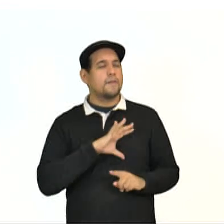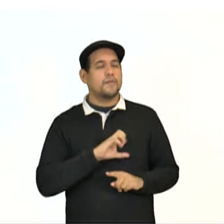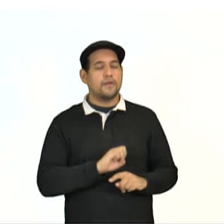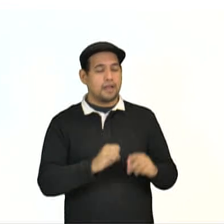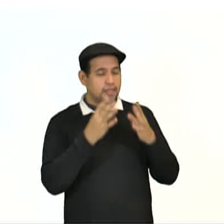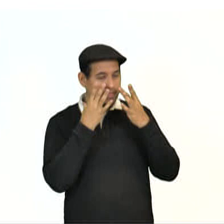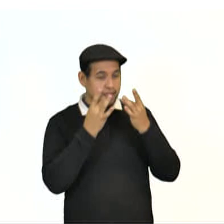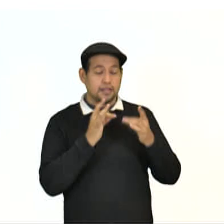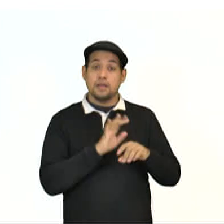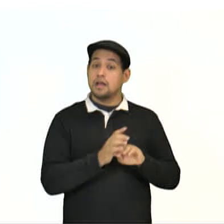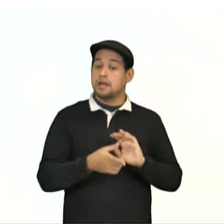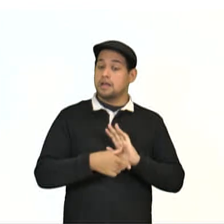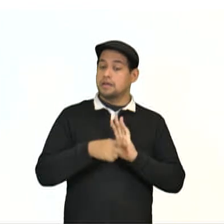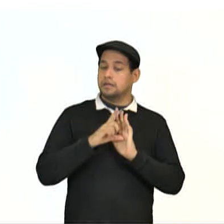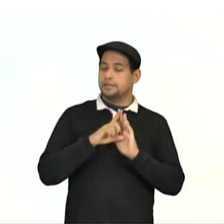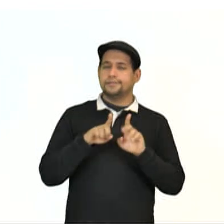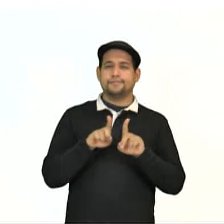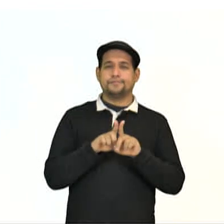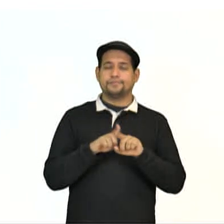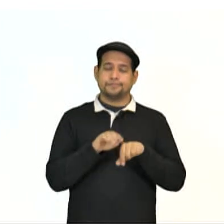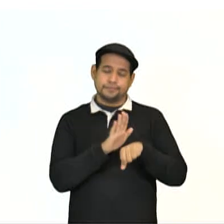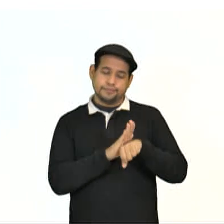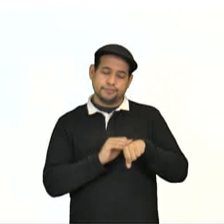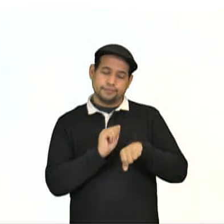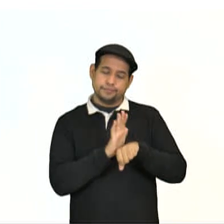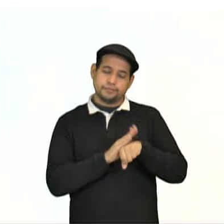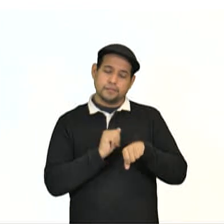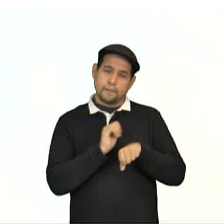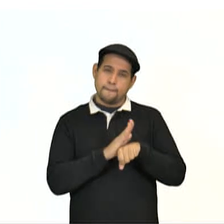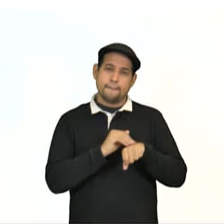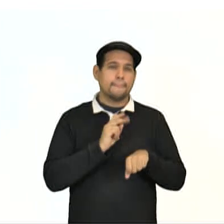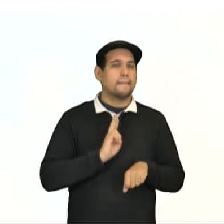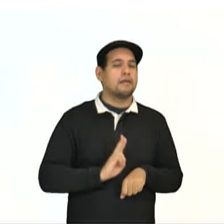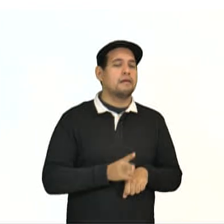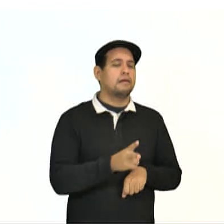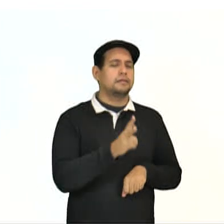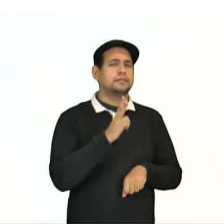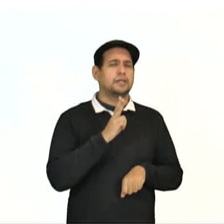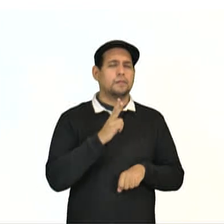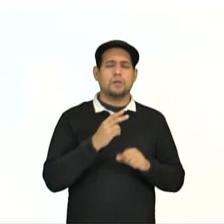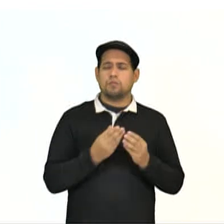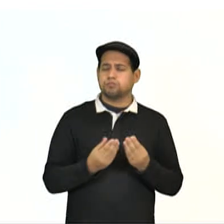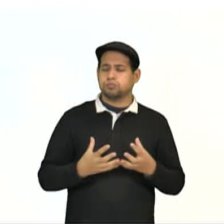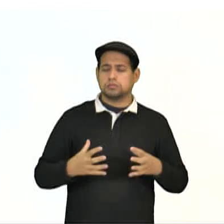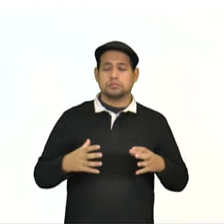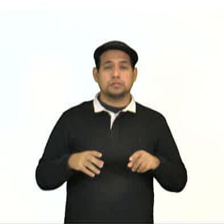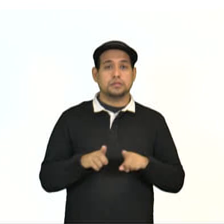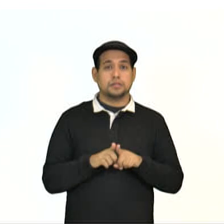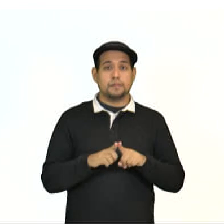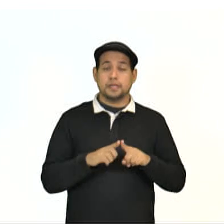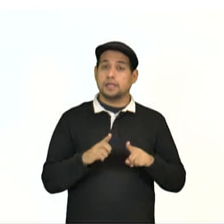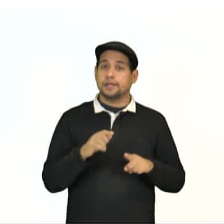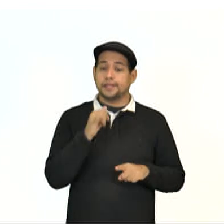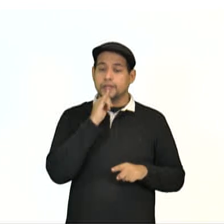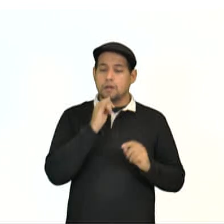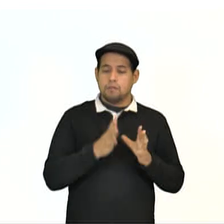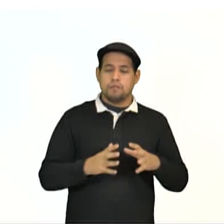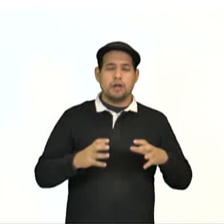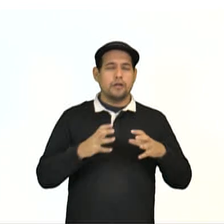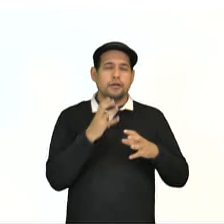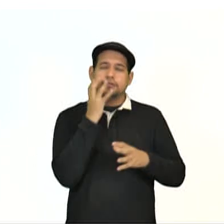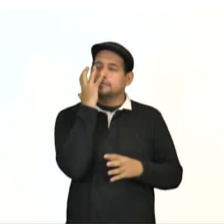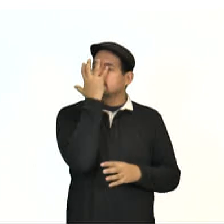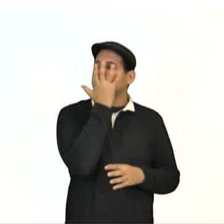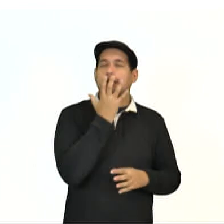atento, antes e com tal zelo, e sempre e tanto, que mesmo em face do maior